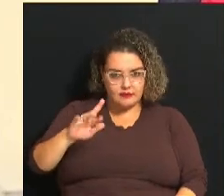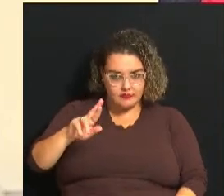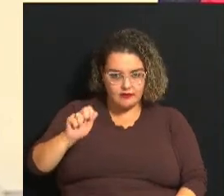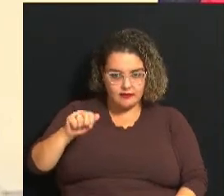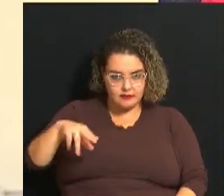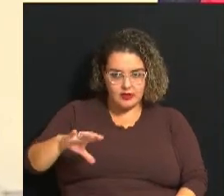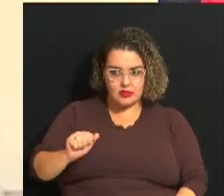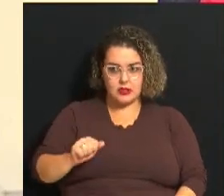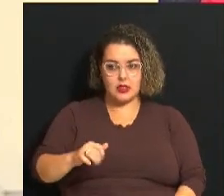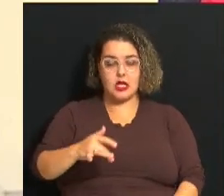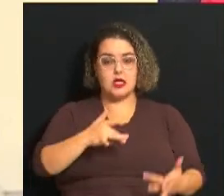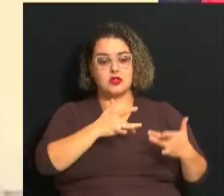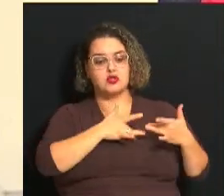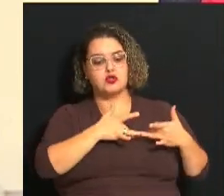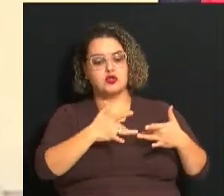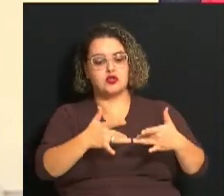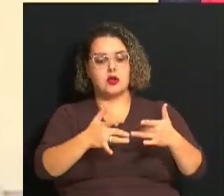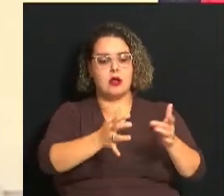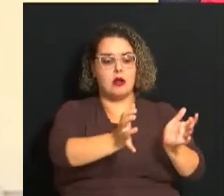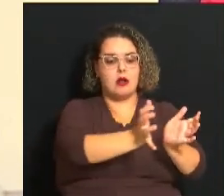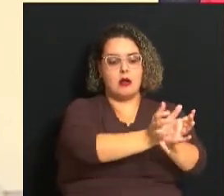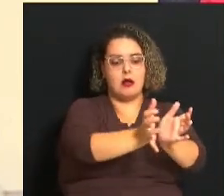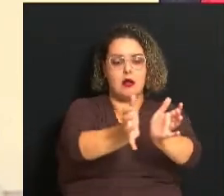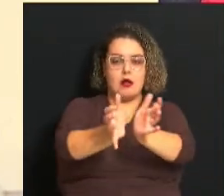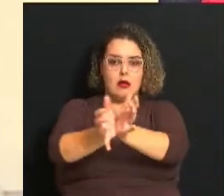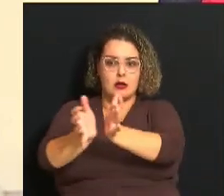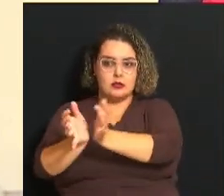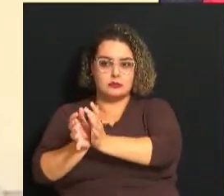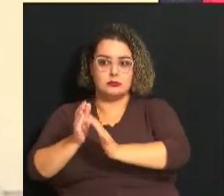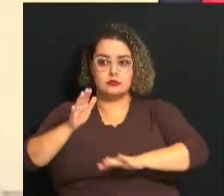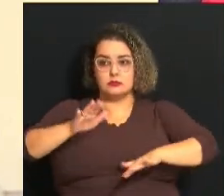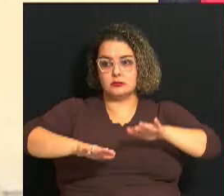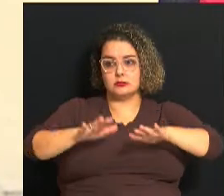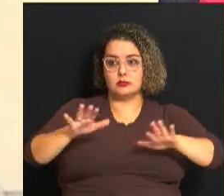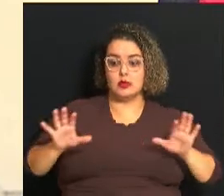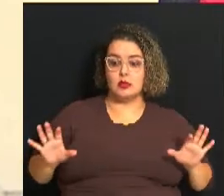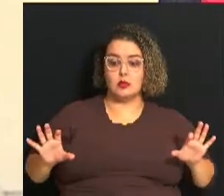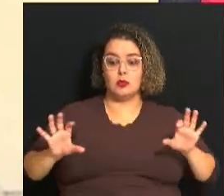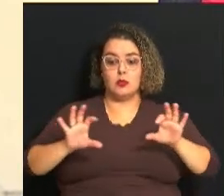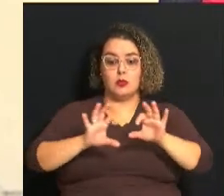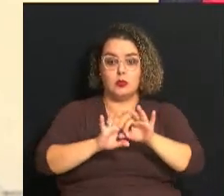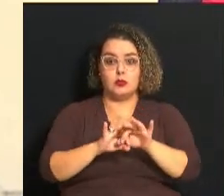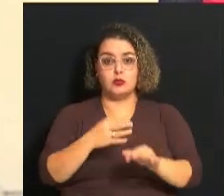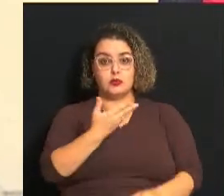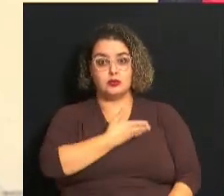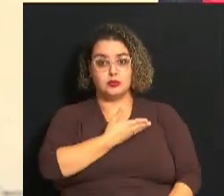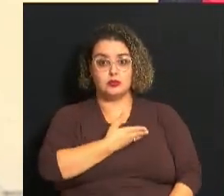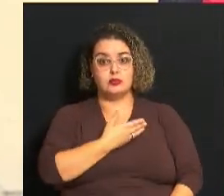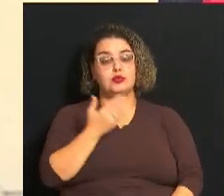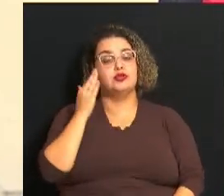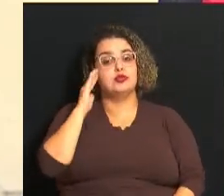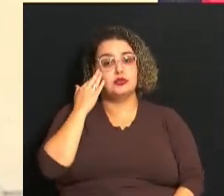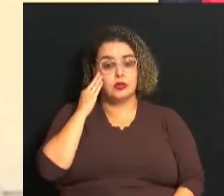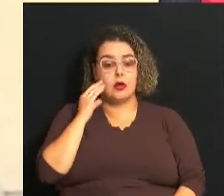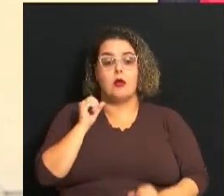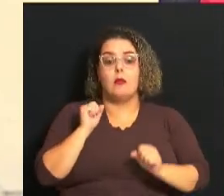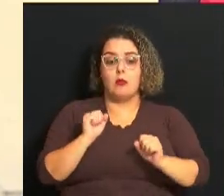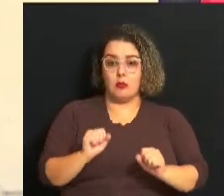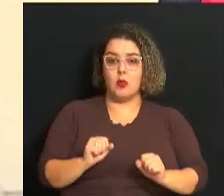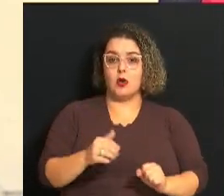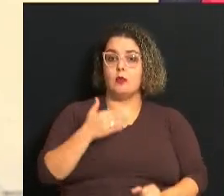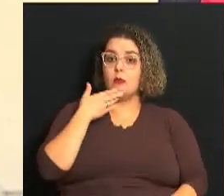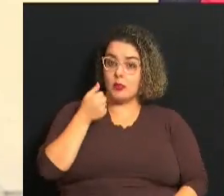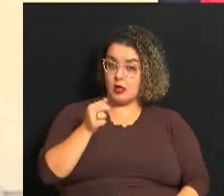solidariedade de Classe A né Talvez os laços de coleguismo de companheirismo possam dar melhores